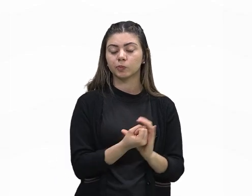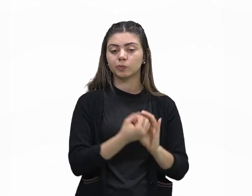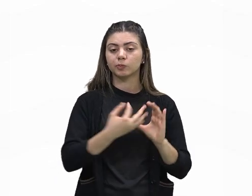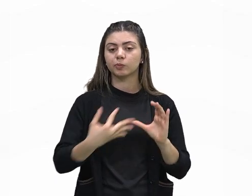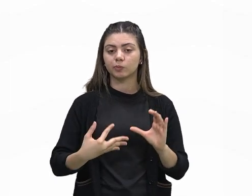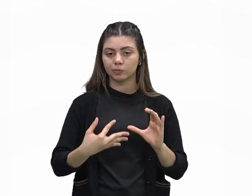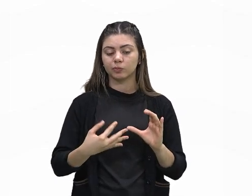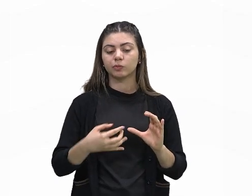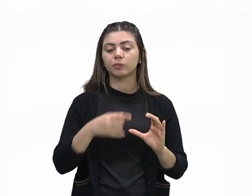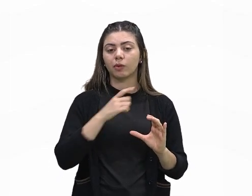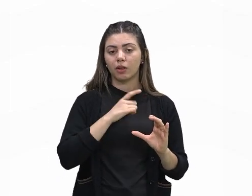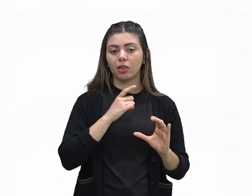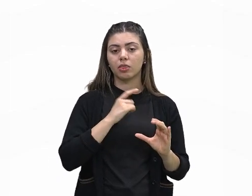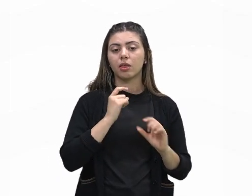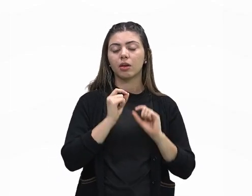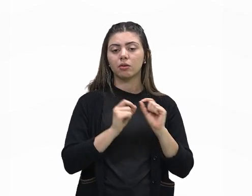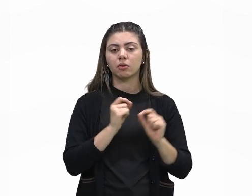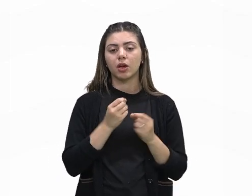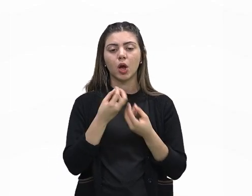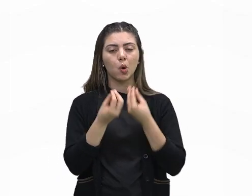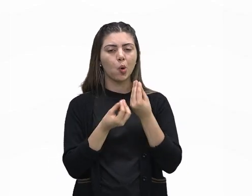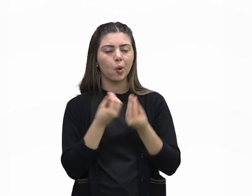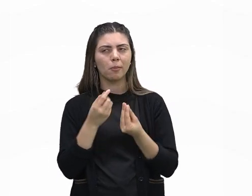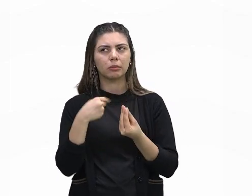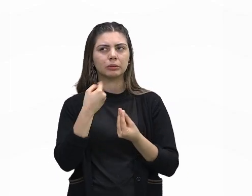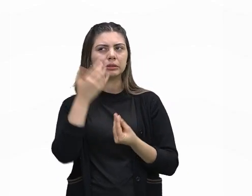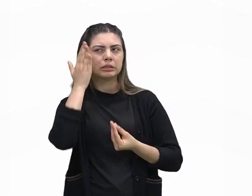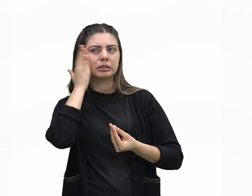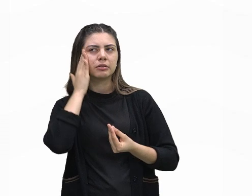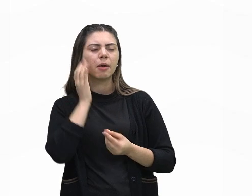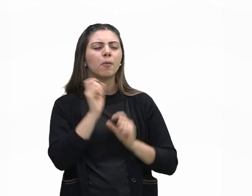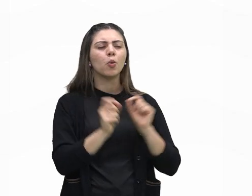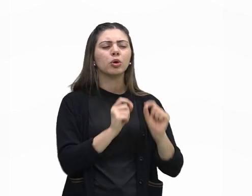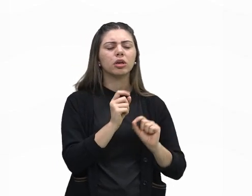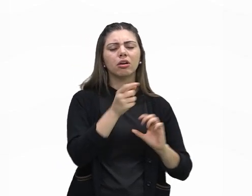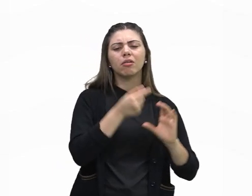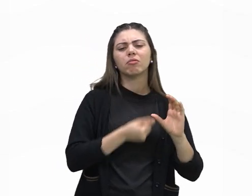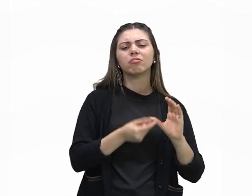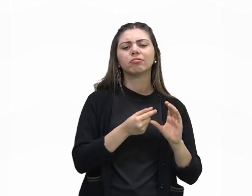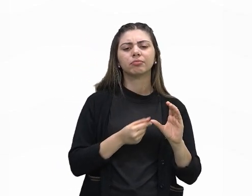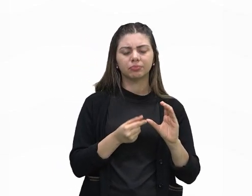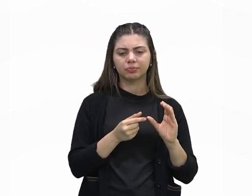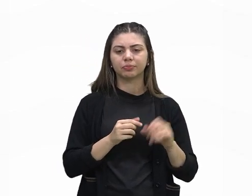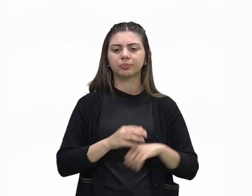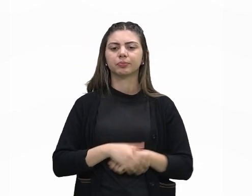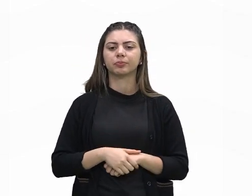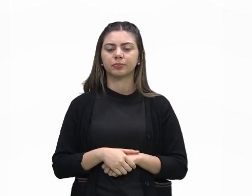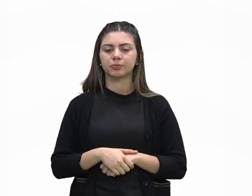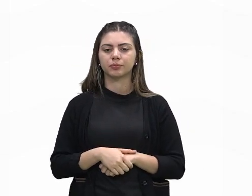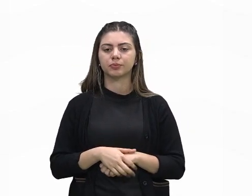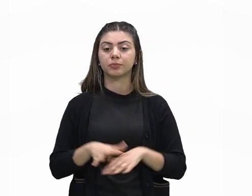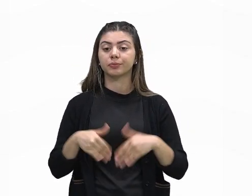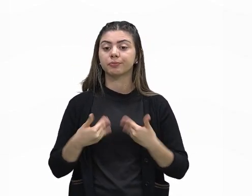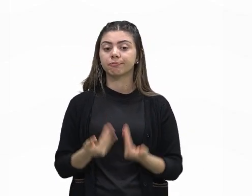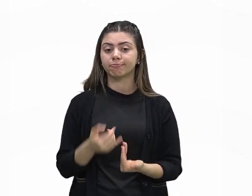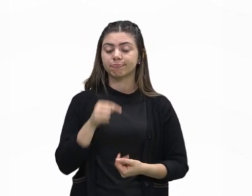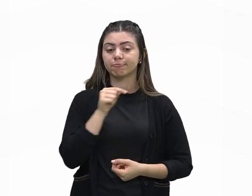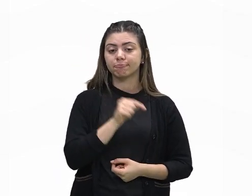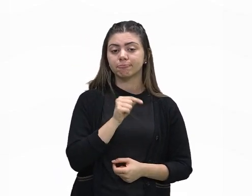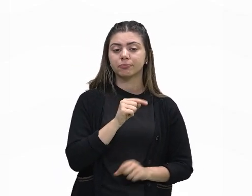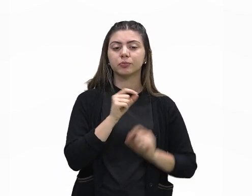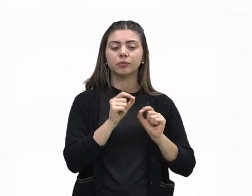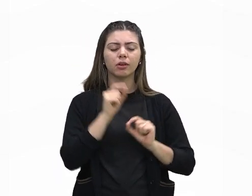então, desses aspectos, né, que determinam o capitalismo é que ele visa